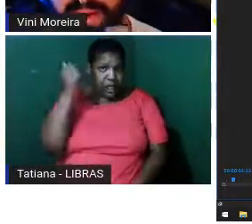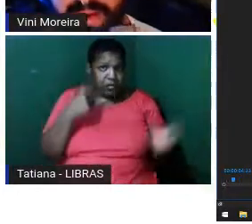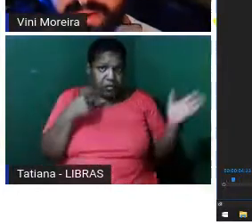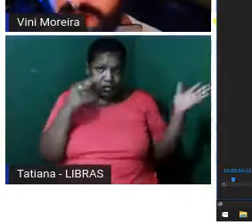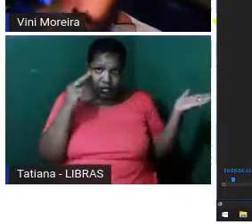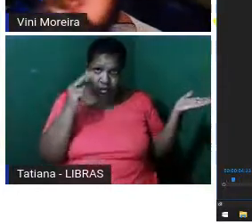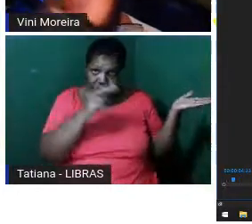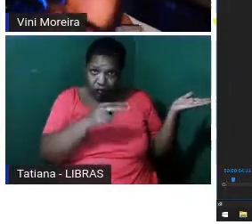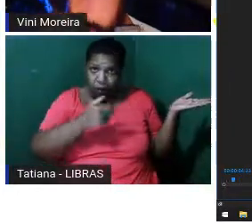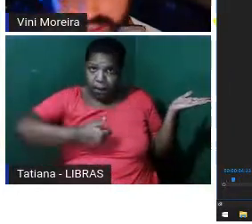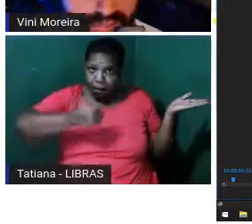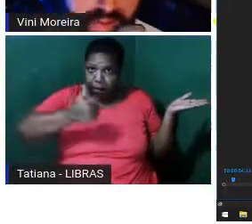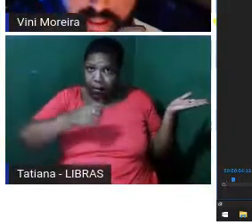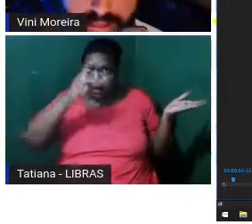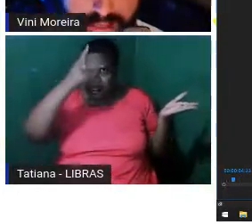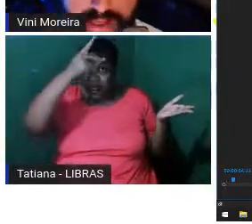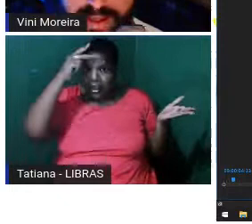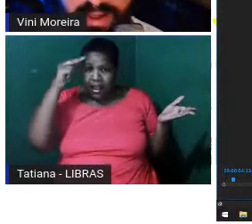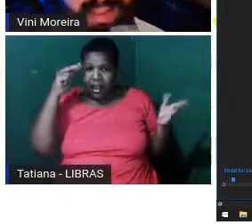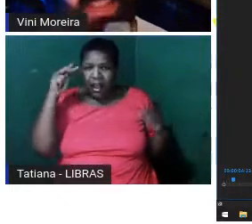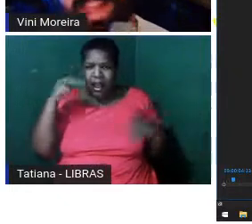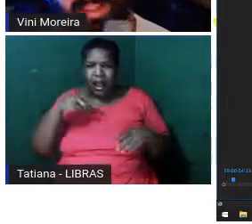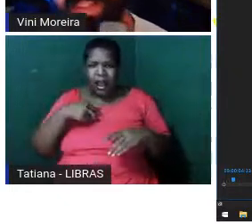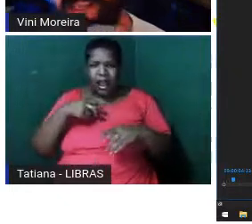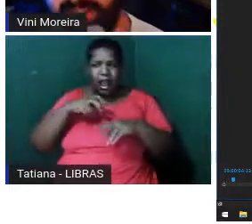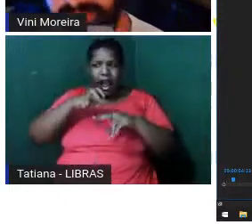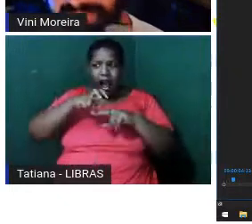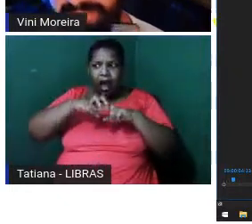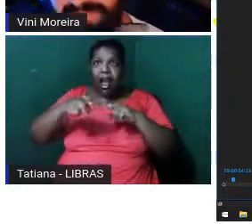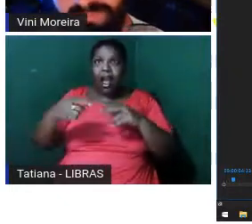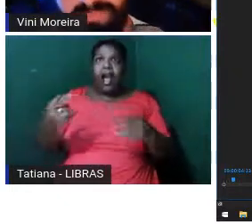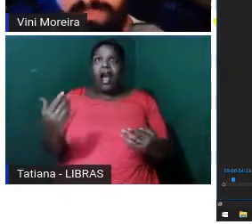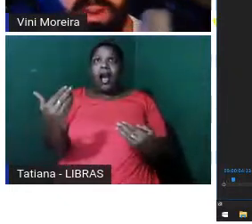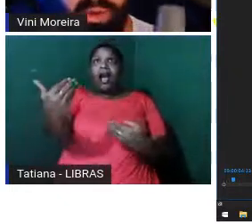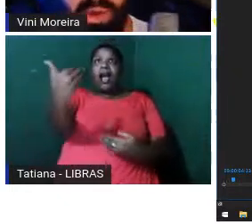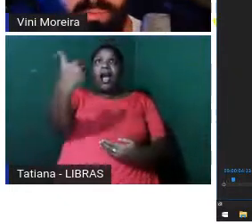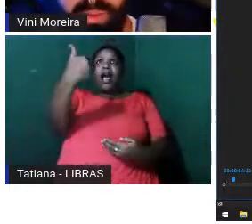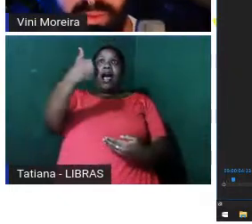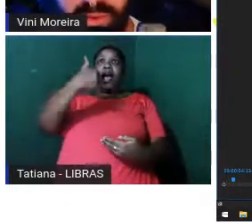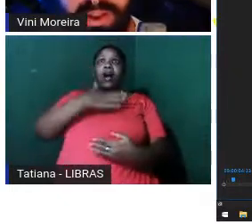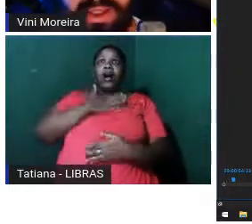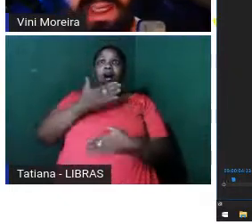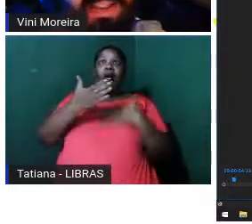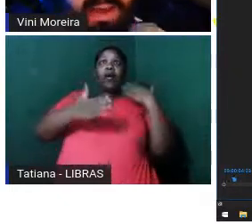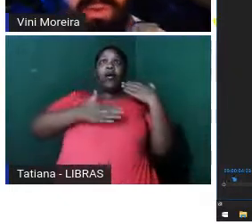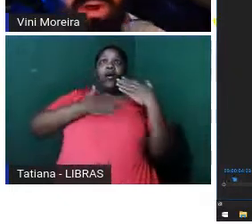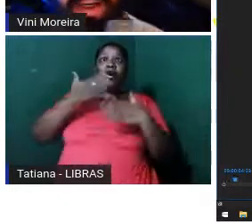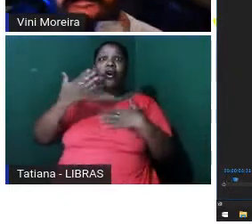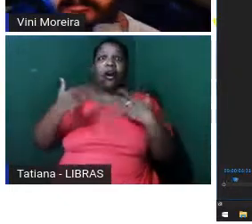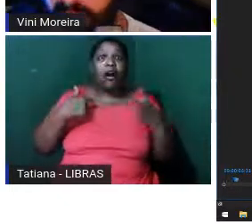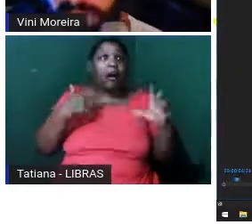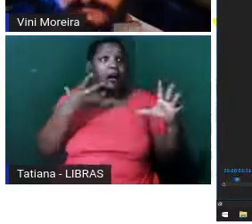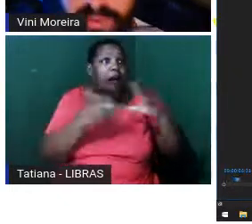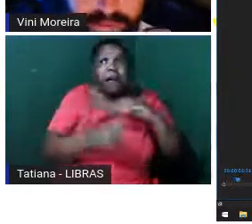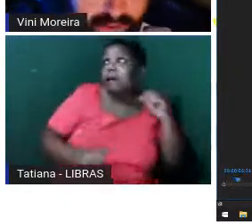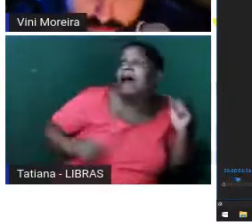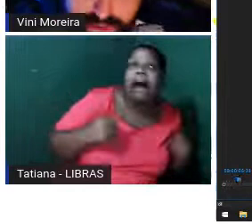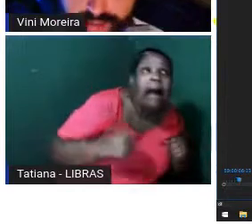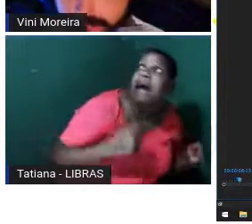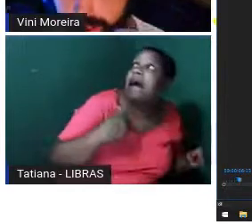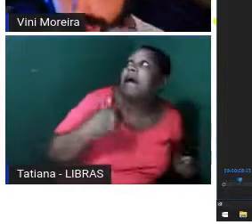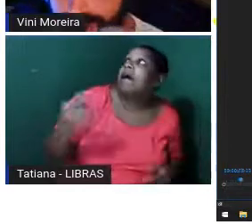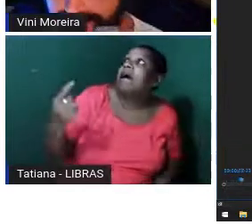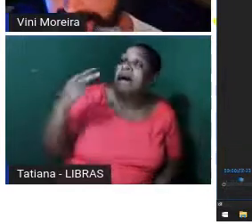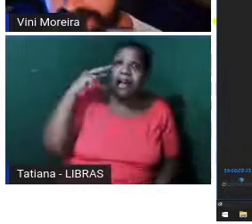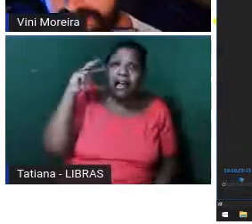isso a primeira vez achou que o trem estava entrando na sala de cinema e todo mundo saiu correndo todo mundo viu